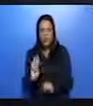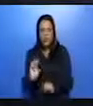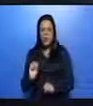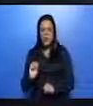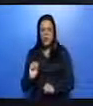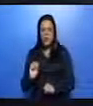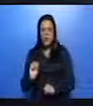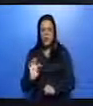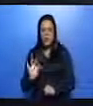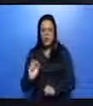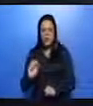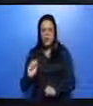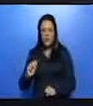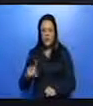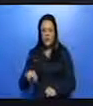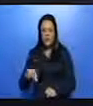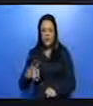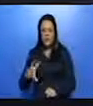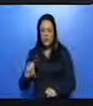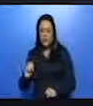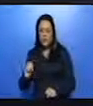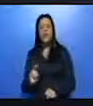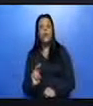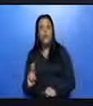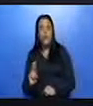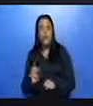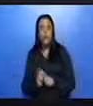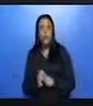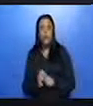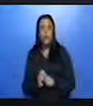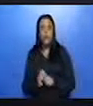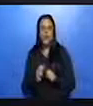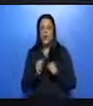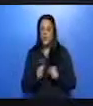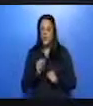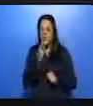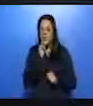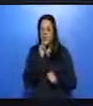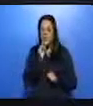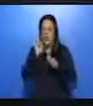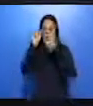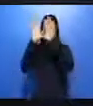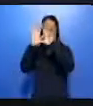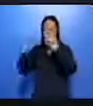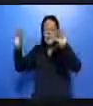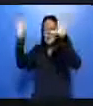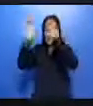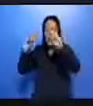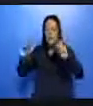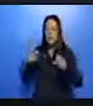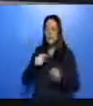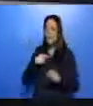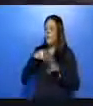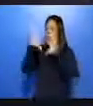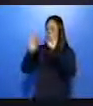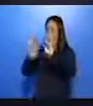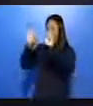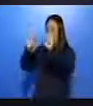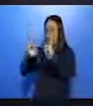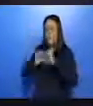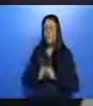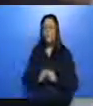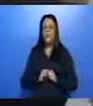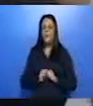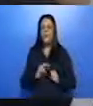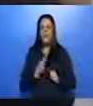substantivo abstrato, aquele que eu não posso tocar, um sentimento, por exemplo. Adjetivo é chamado de nome,